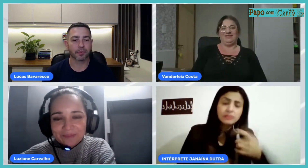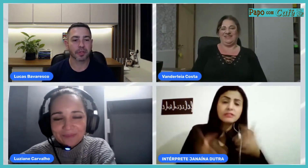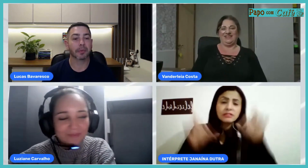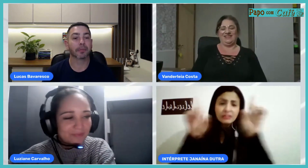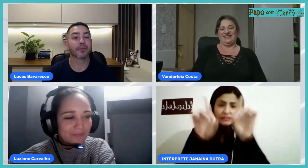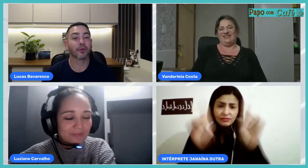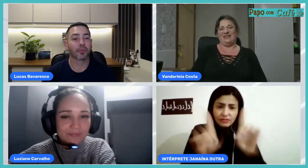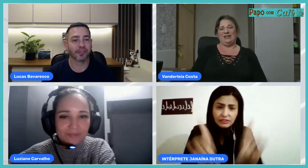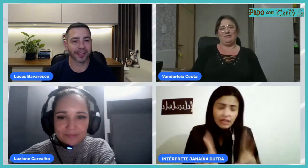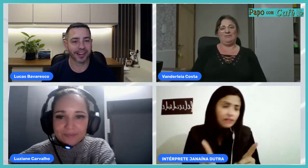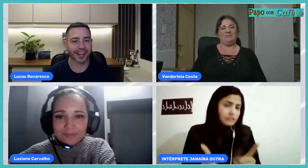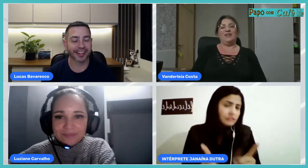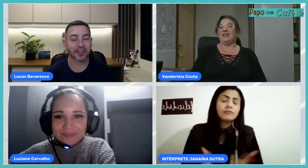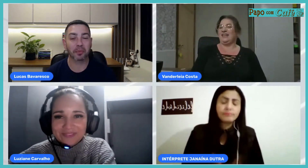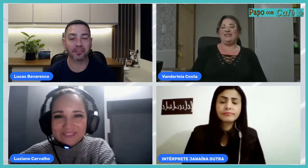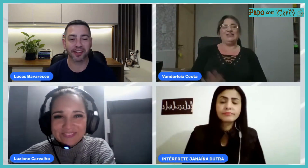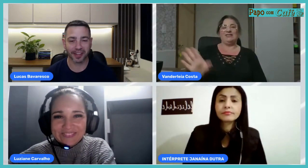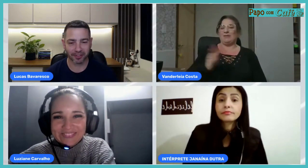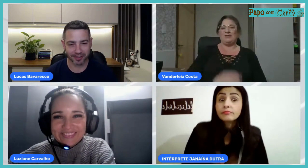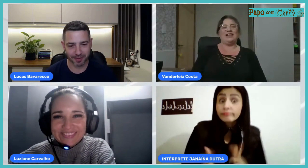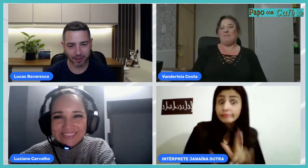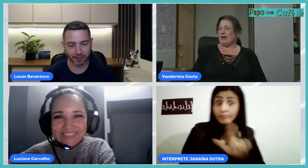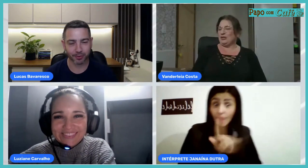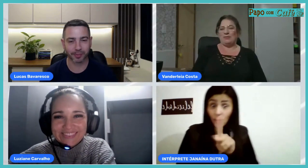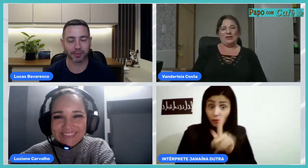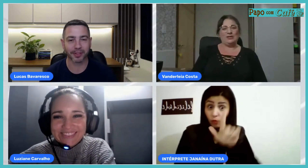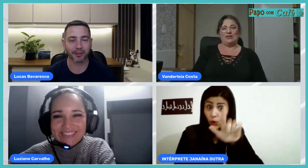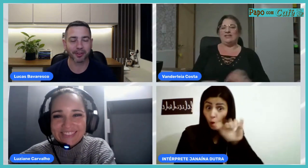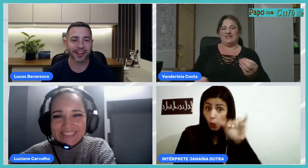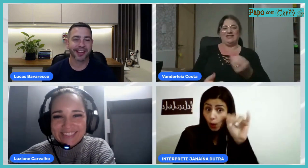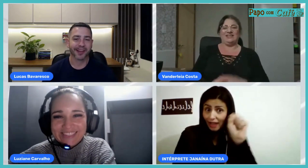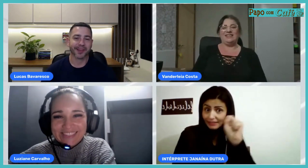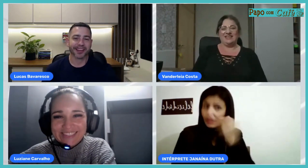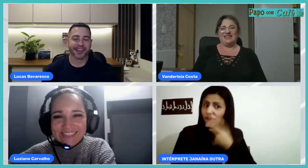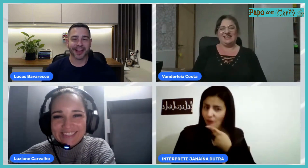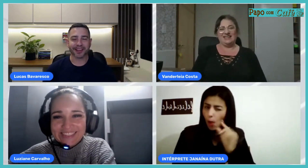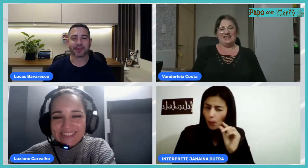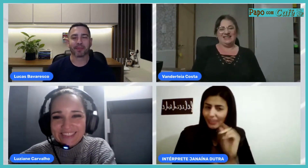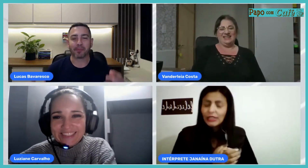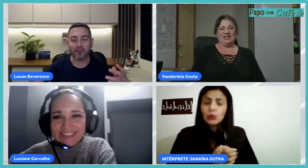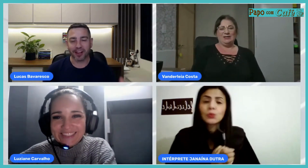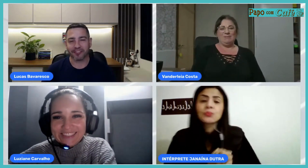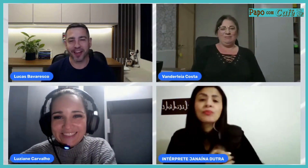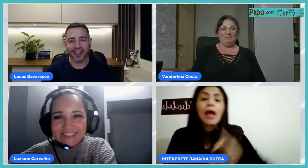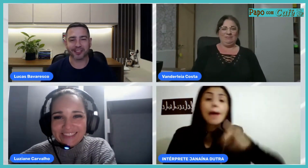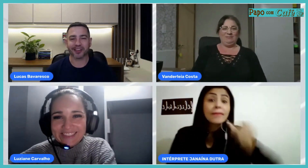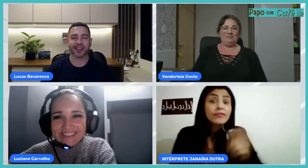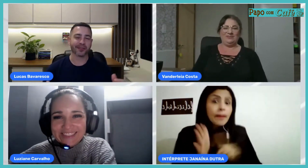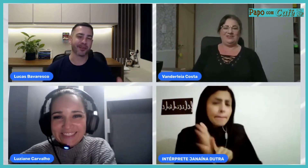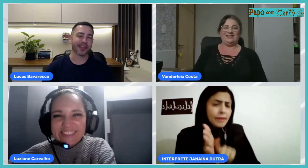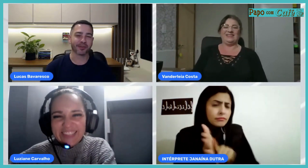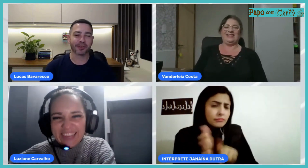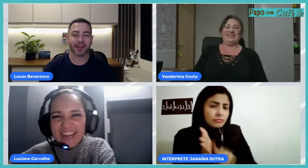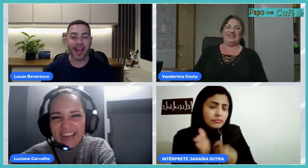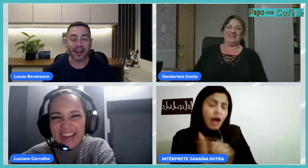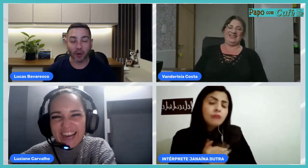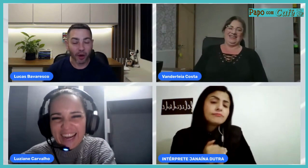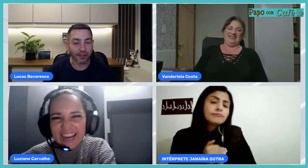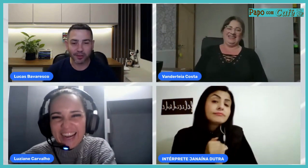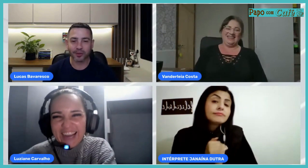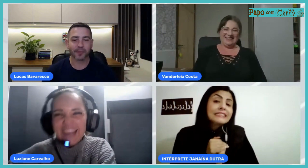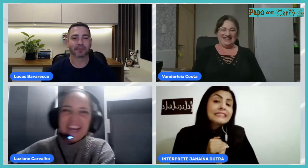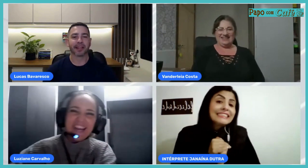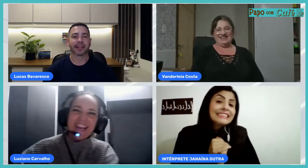aproveitar e fazer uma desculpa, Wanderleia. Deixa eu aproveitar Não, e fazer uma pode. pergunta, porque Uhum. gente, papo com café é isso, é genuíno,